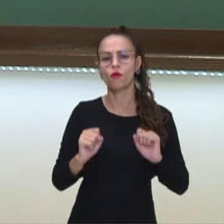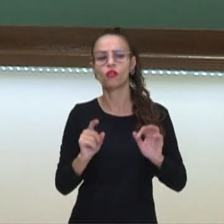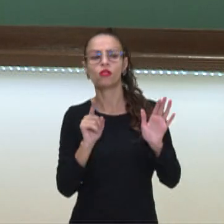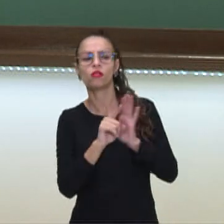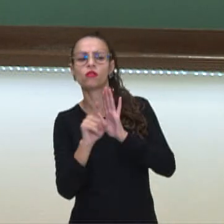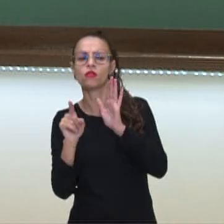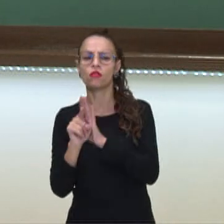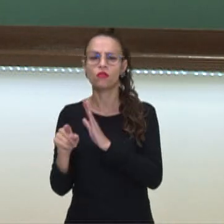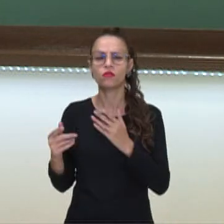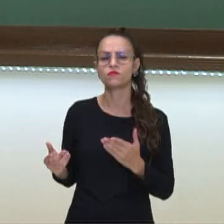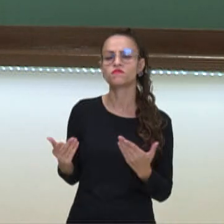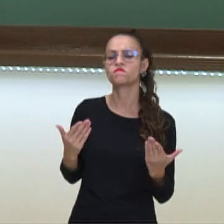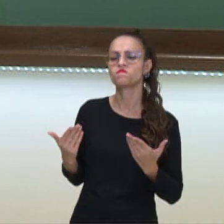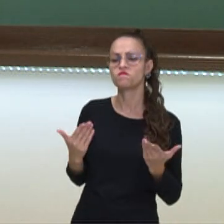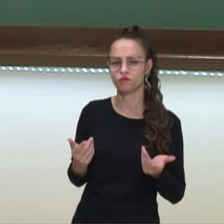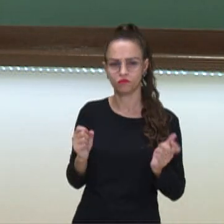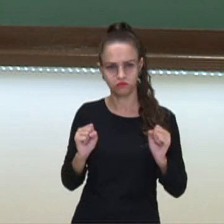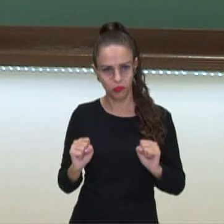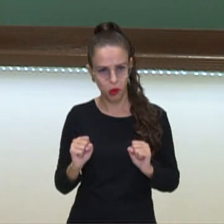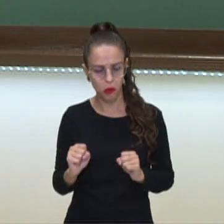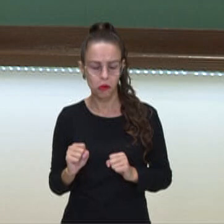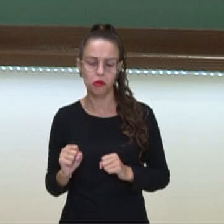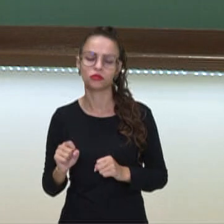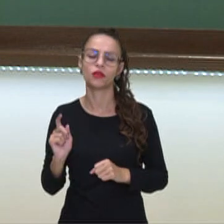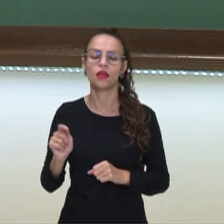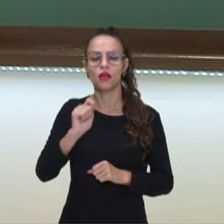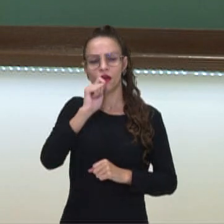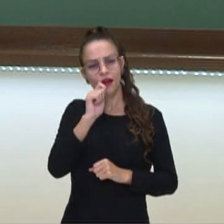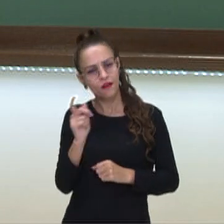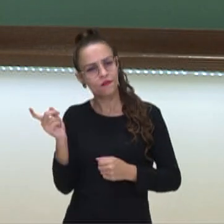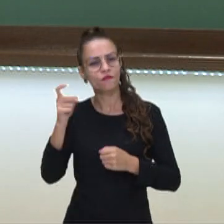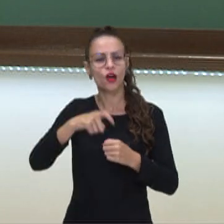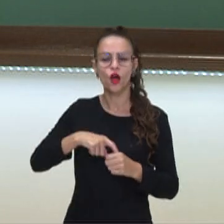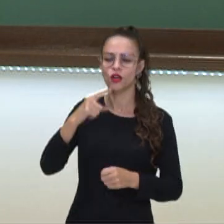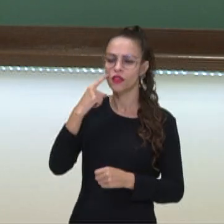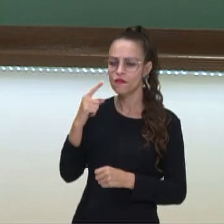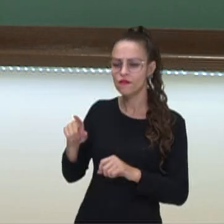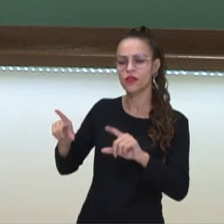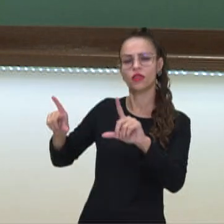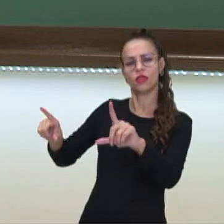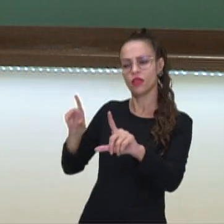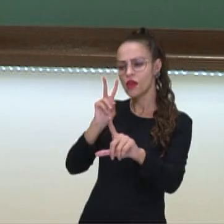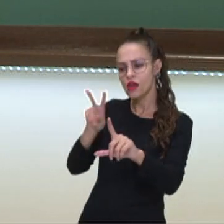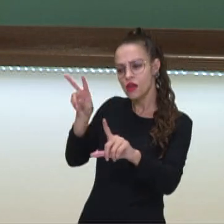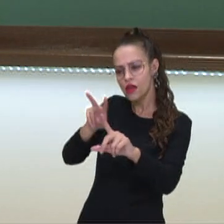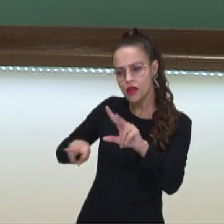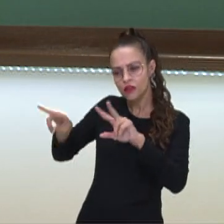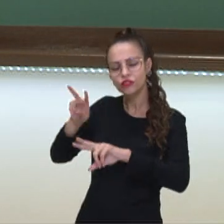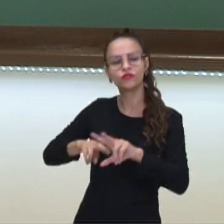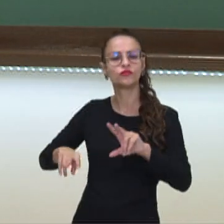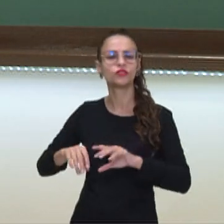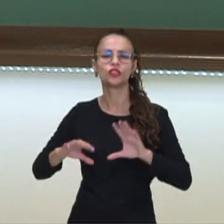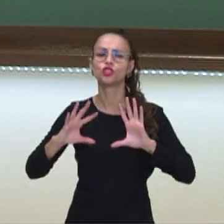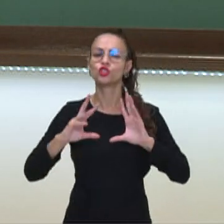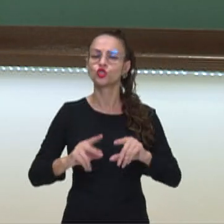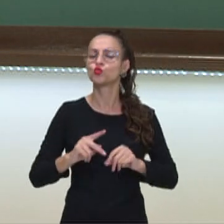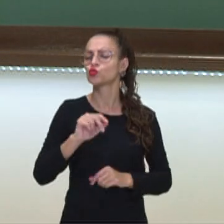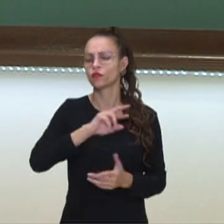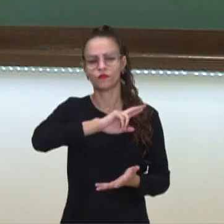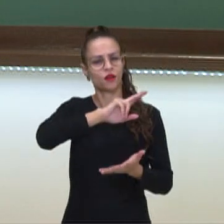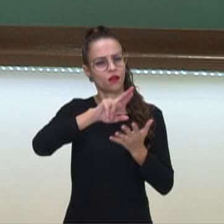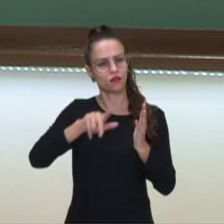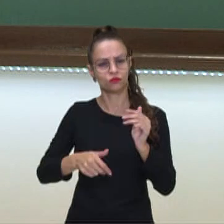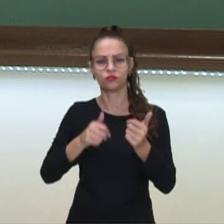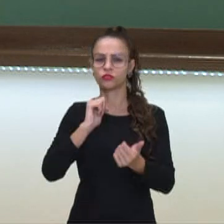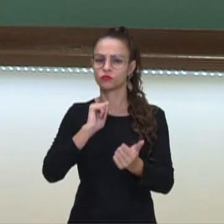alguma marcação do árbitro, os árbitros voltam para assistir as imagens. No futebol americano, no rugby,